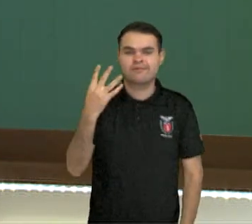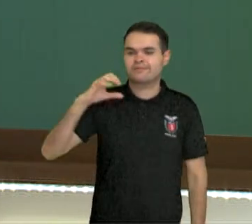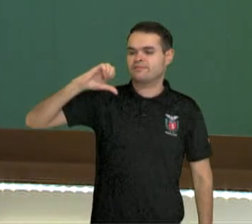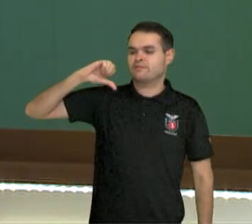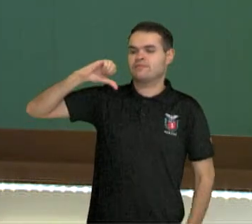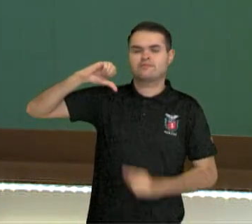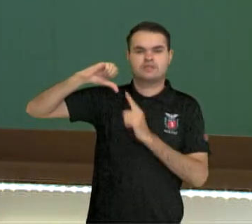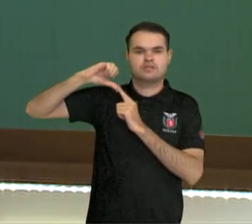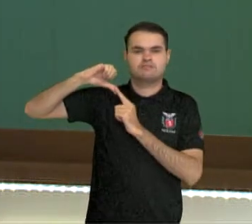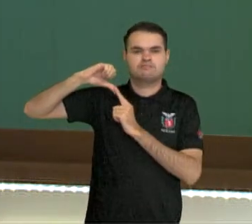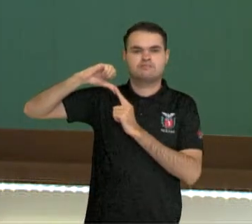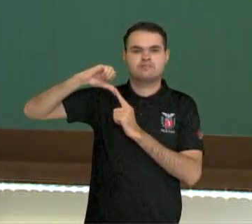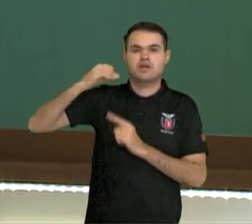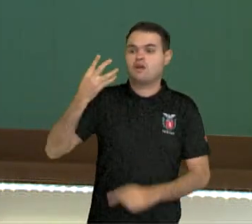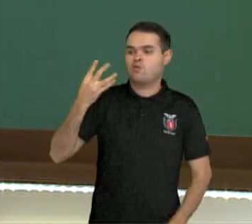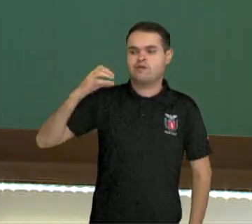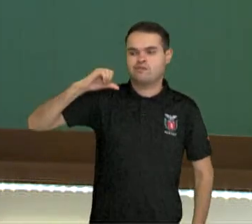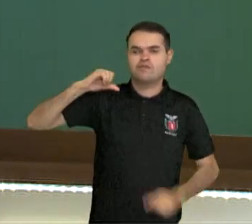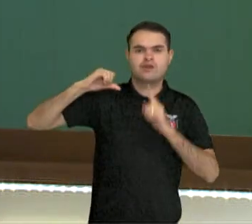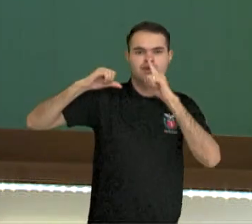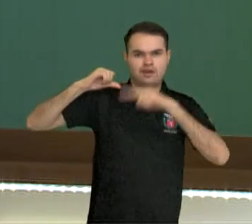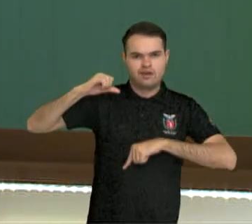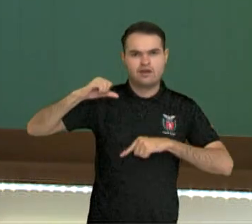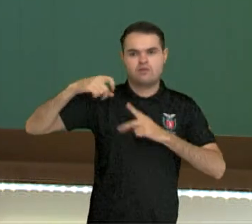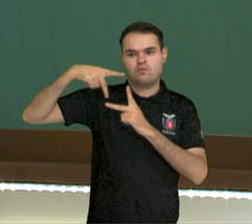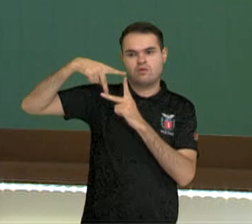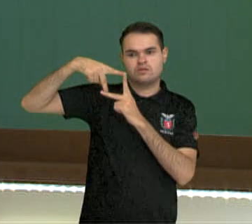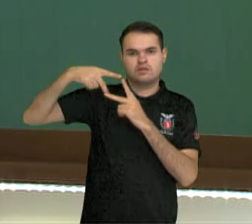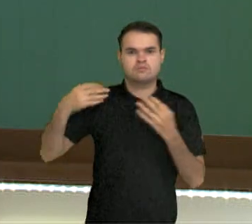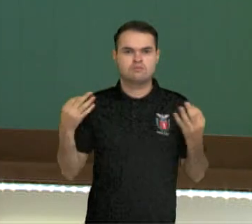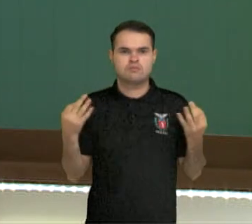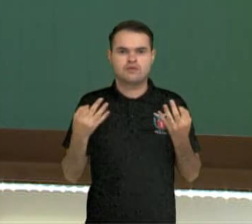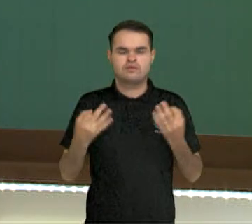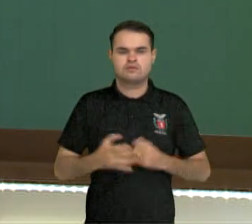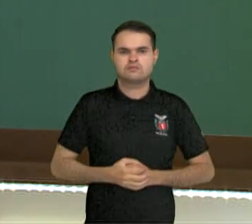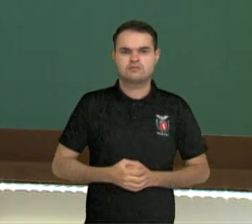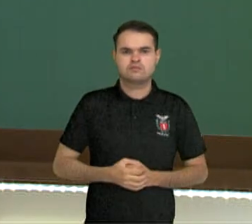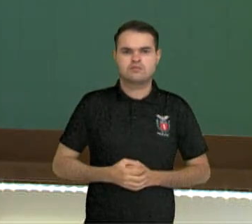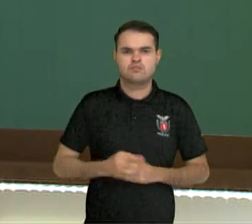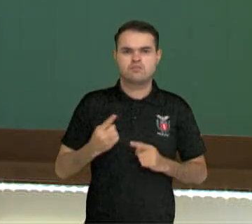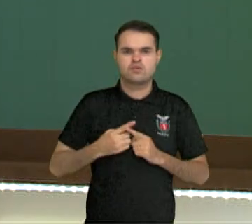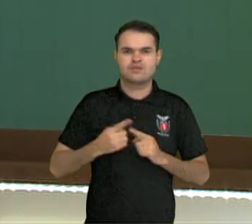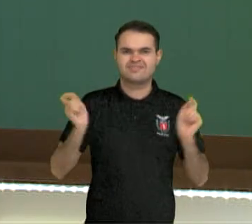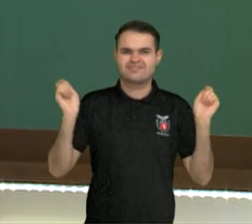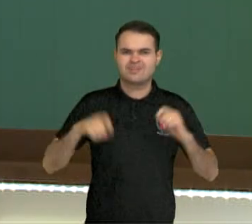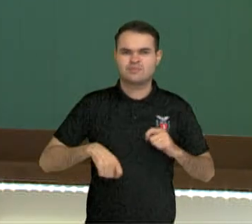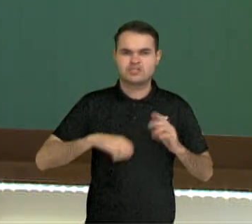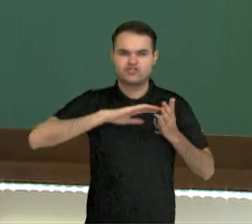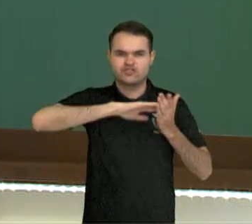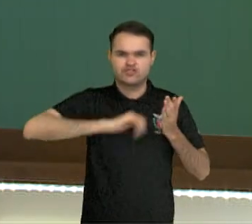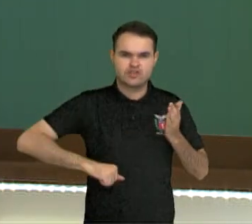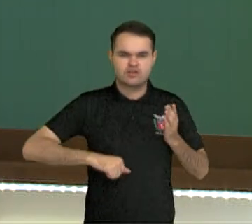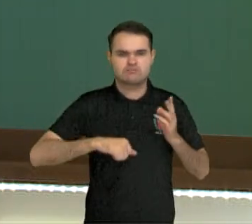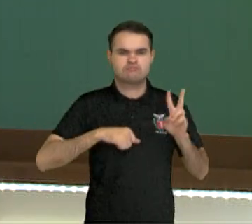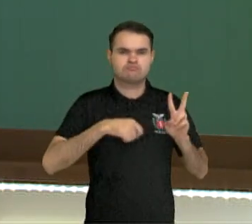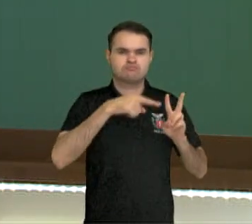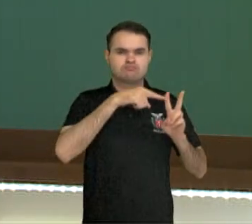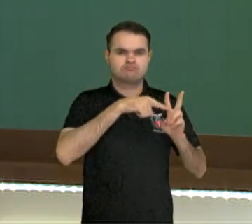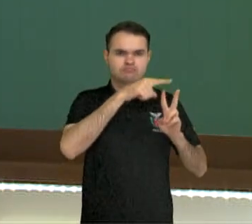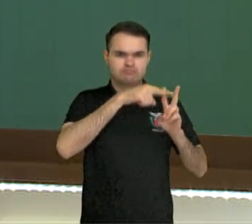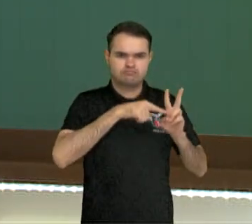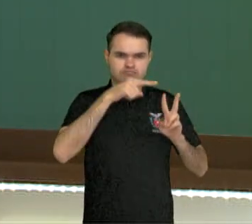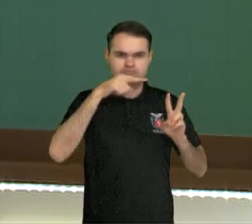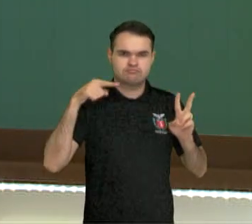49. Então, 49 é chamado de quadrado perfeito, porque eu consigo extrair a raiz quadrada dele. Raiz quadrada